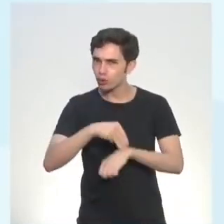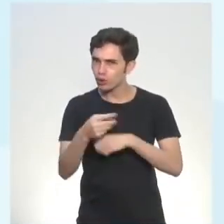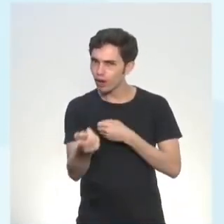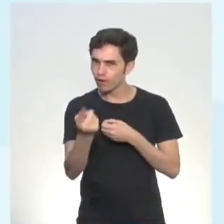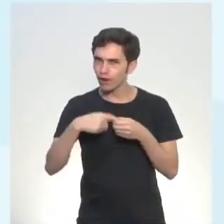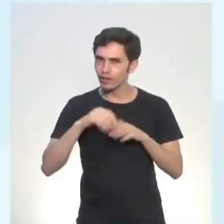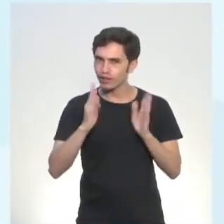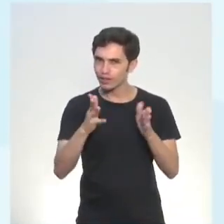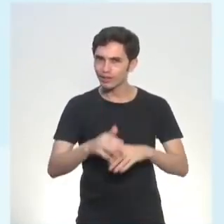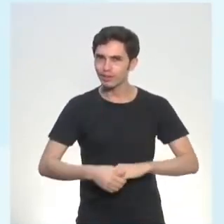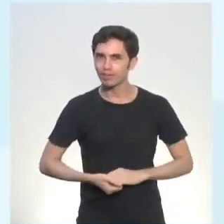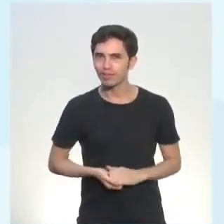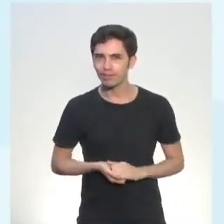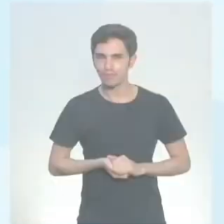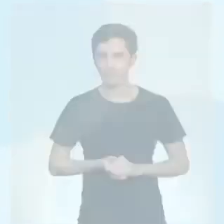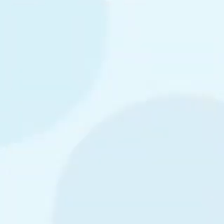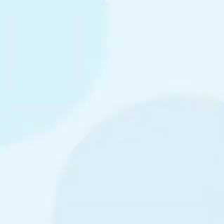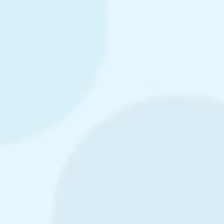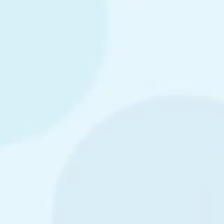já volta.